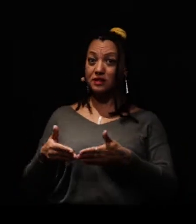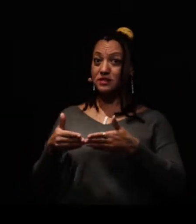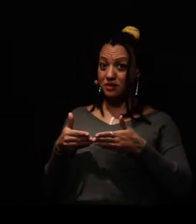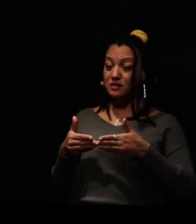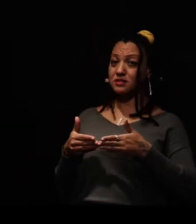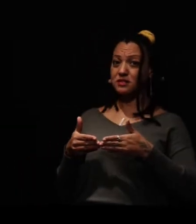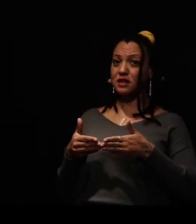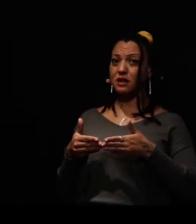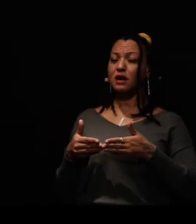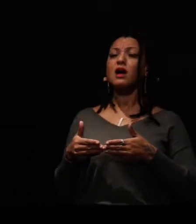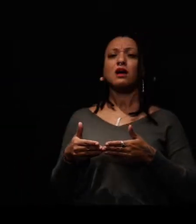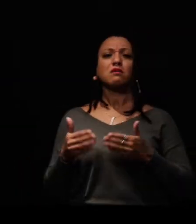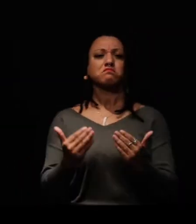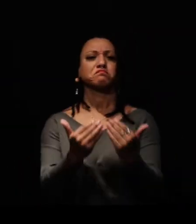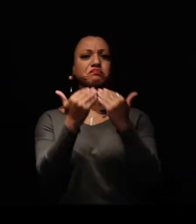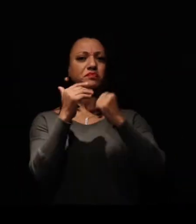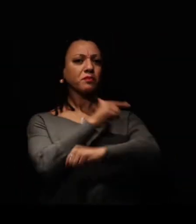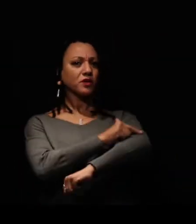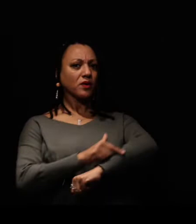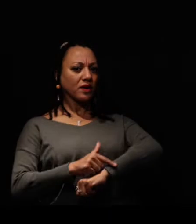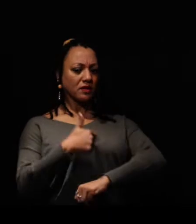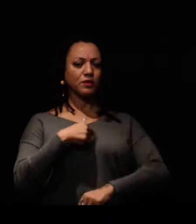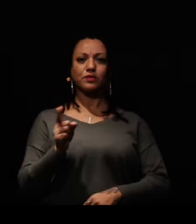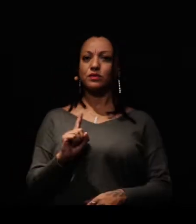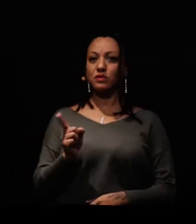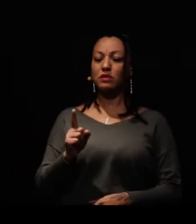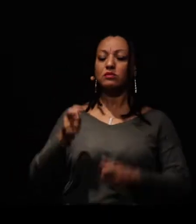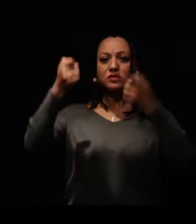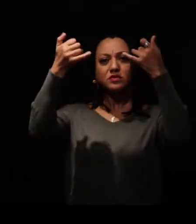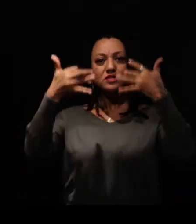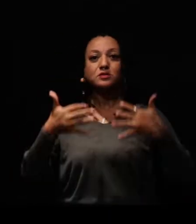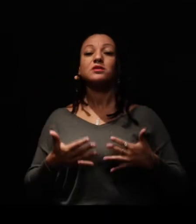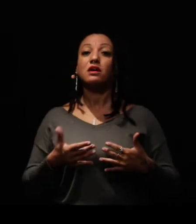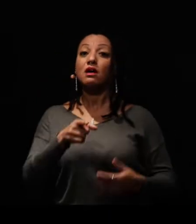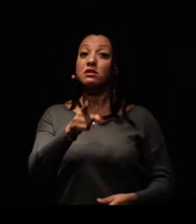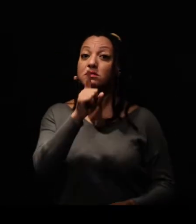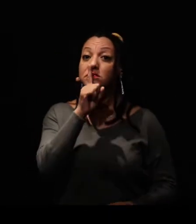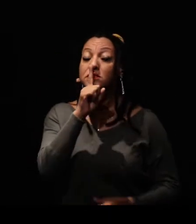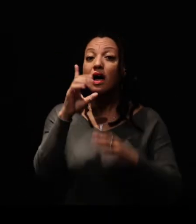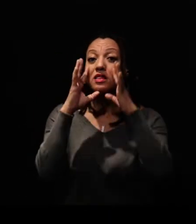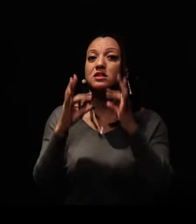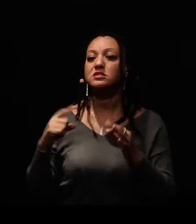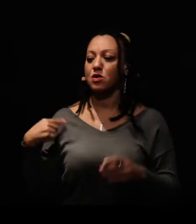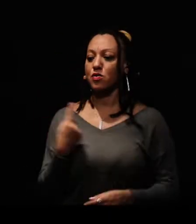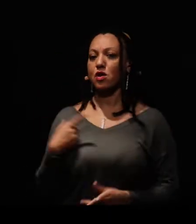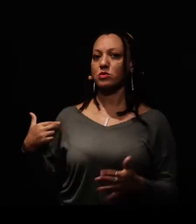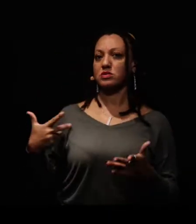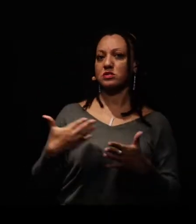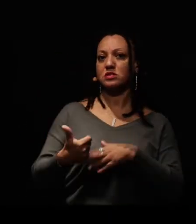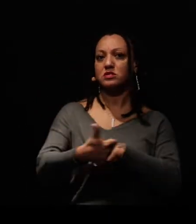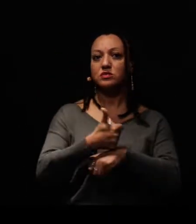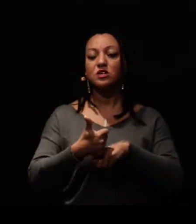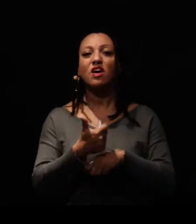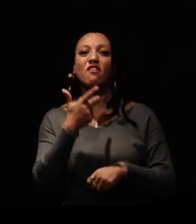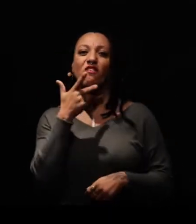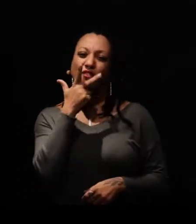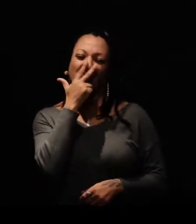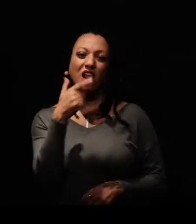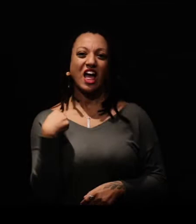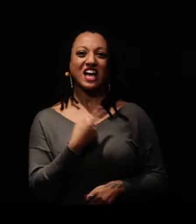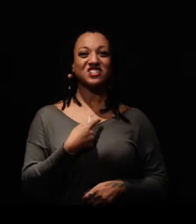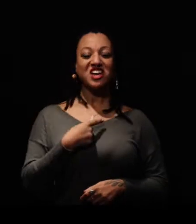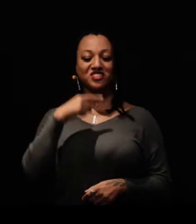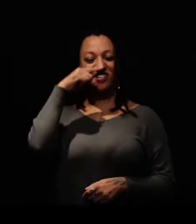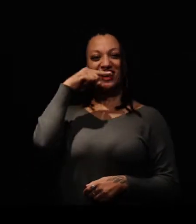Peço licença pra chegar, só pra vocês não falarem que eu sou mal educada. Mas vou começar falando pra vocês lavarem a boca pra falar da nossa caminhada. Falaram que a gente tava se